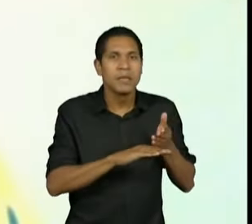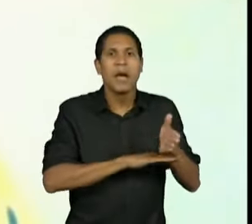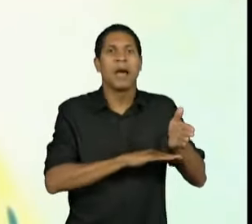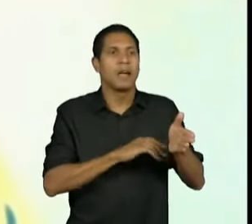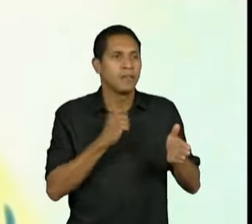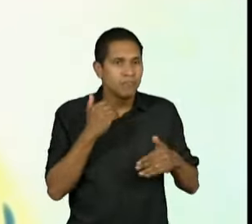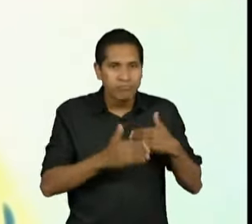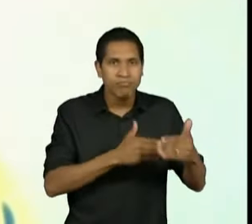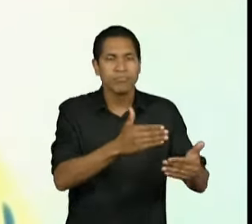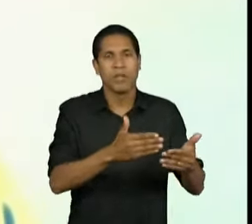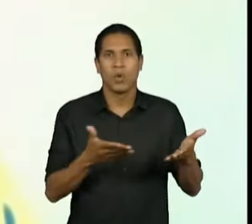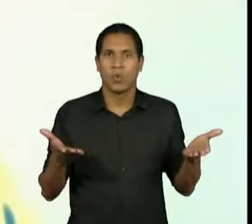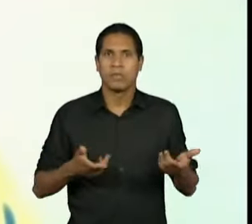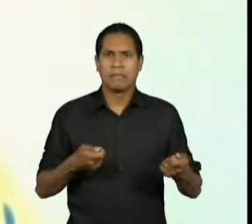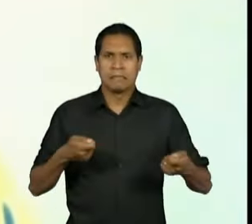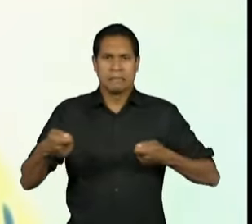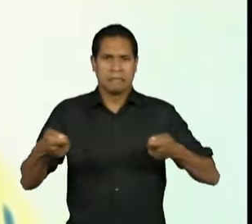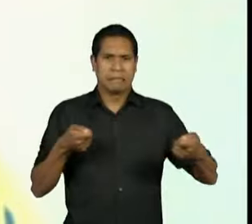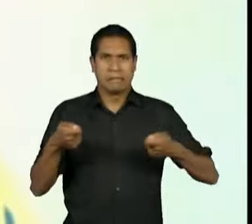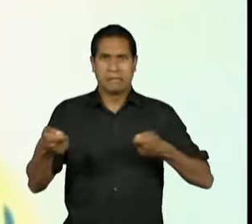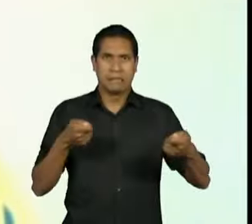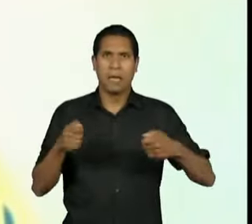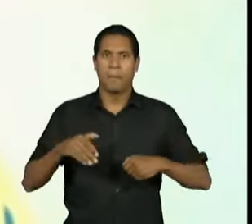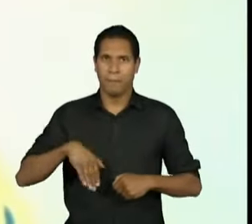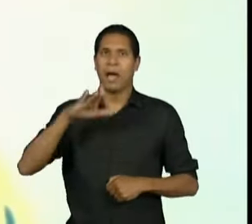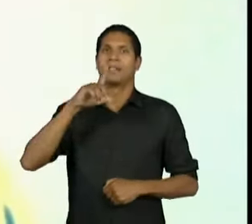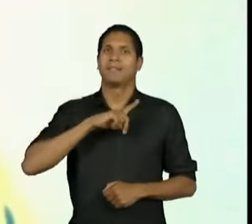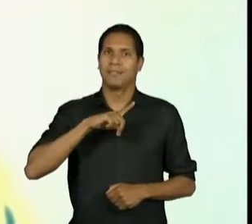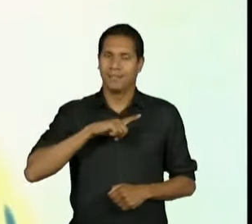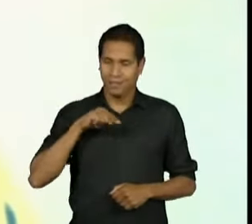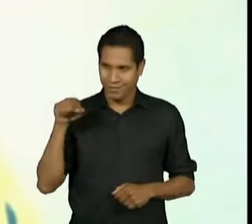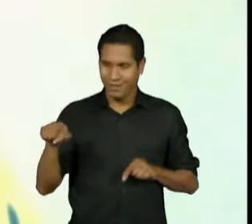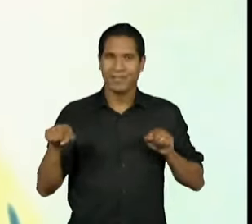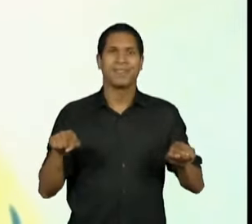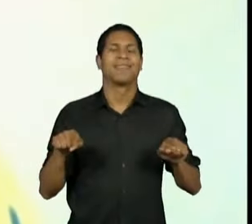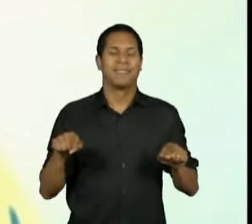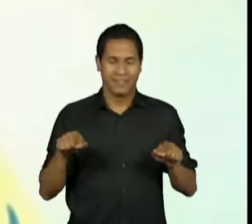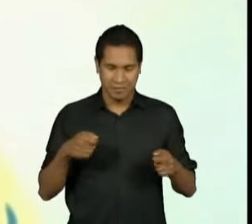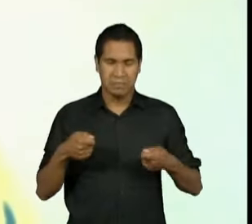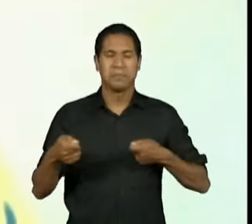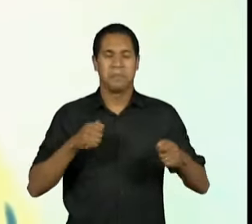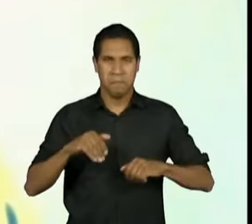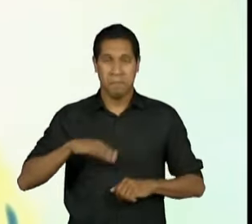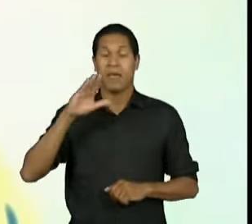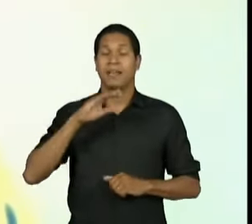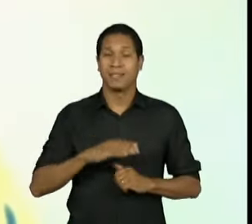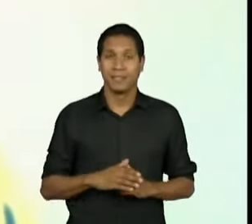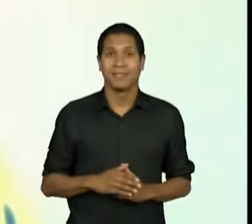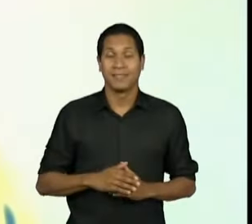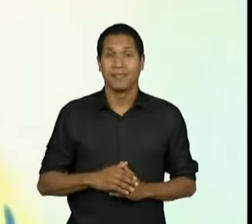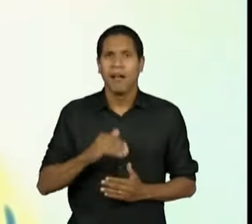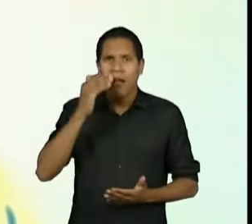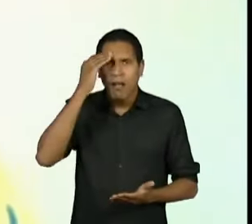o espaço de disputa ele é maior, né? Ele é maior. E acredito muito também